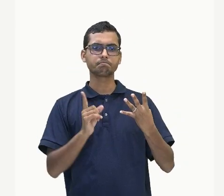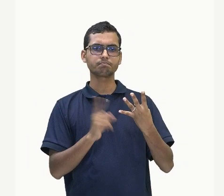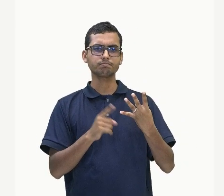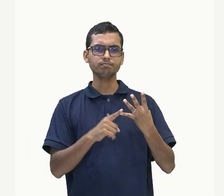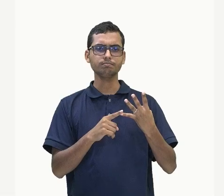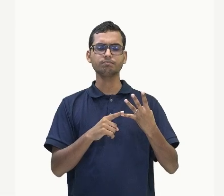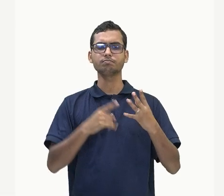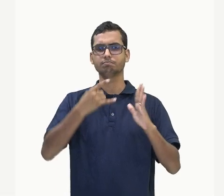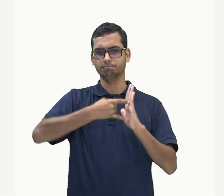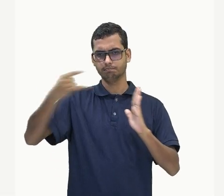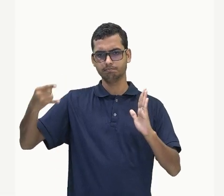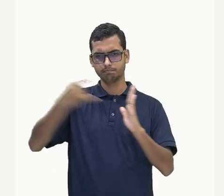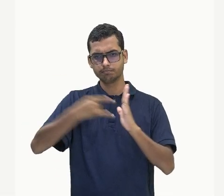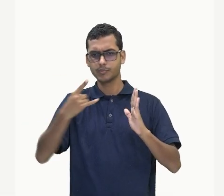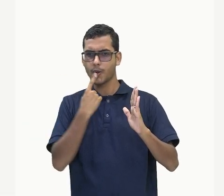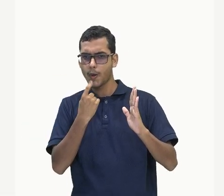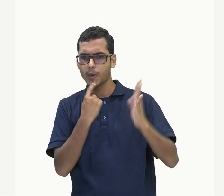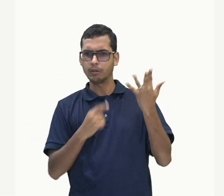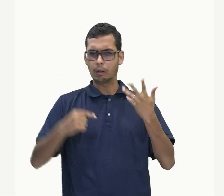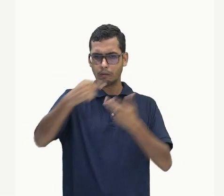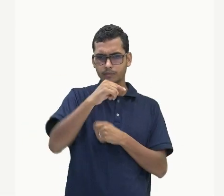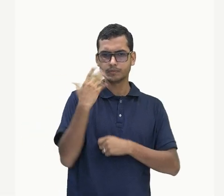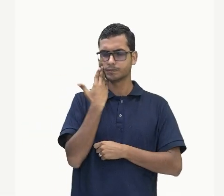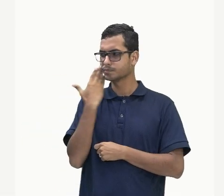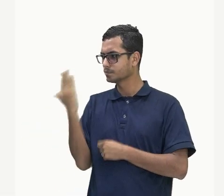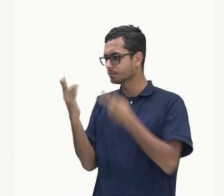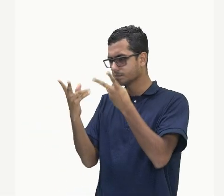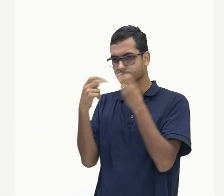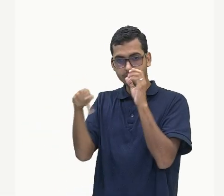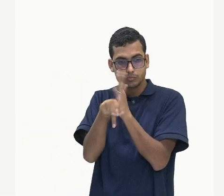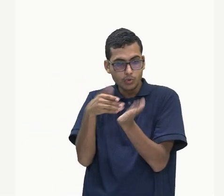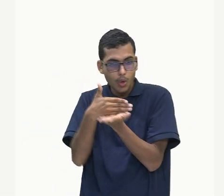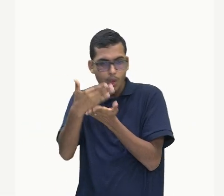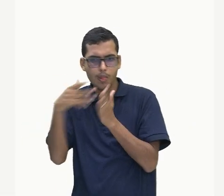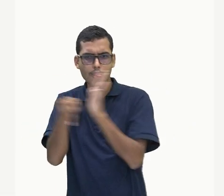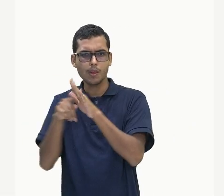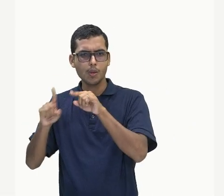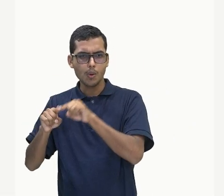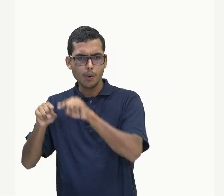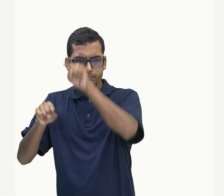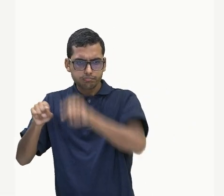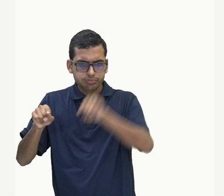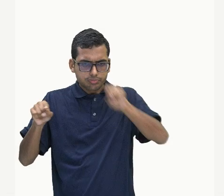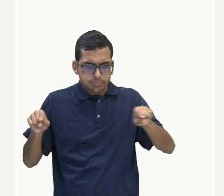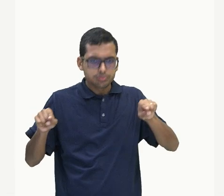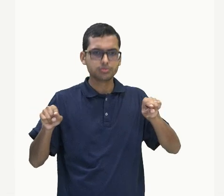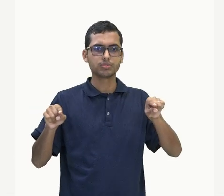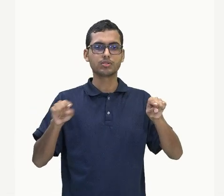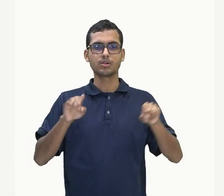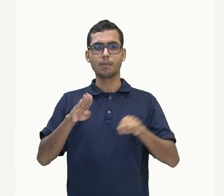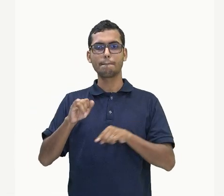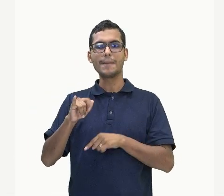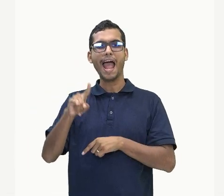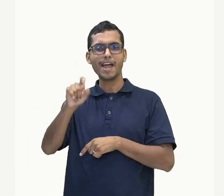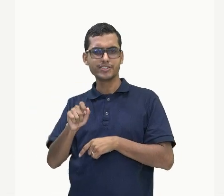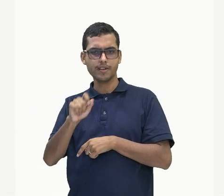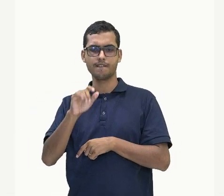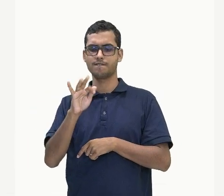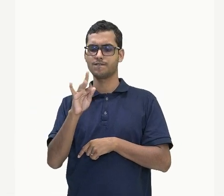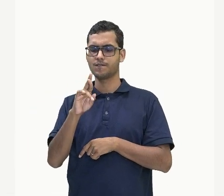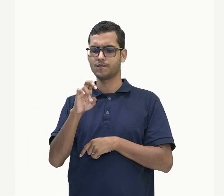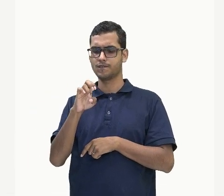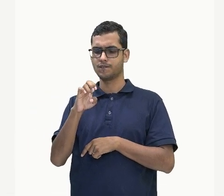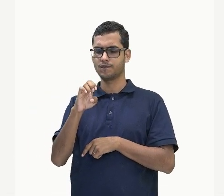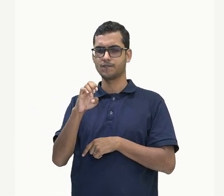nós percebemos ondas de baixa frequência, enquanto que nós avançamos no espectro, podemos observar que essa frequência